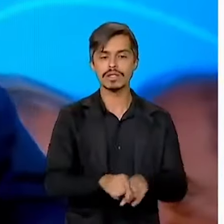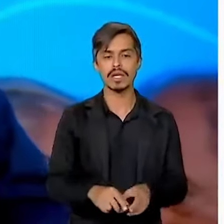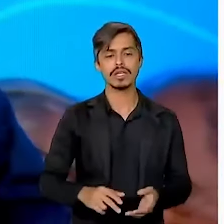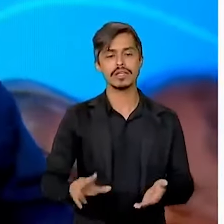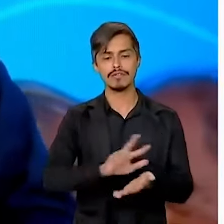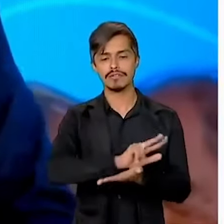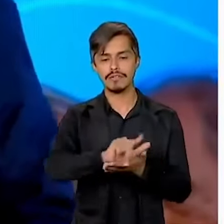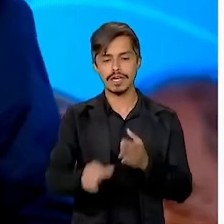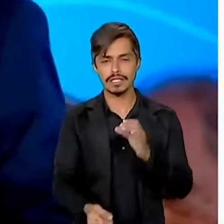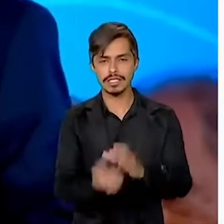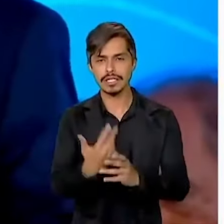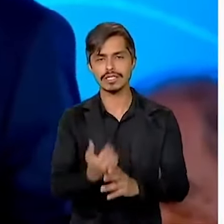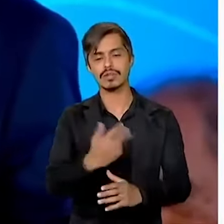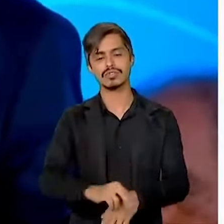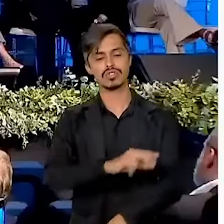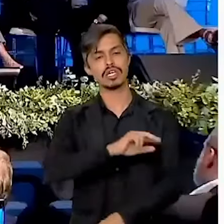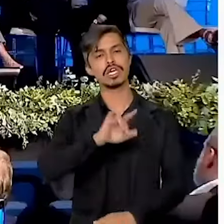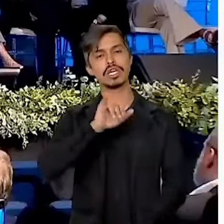hemoderivados.